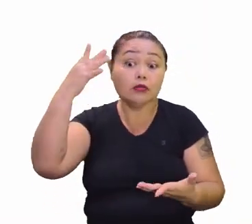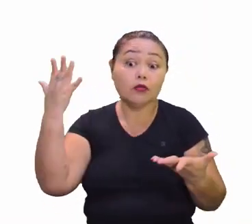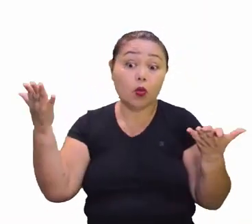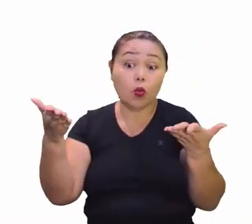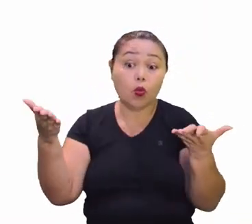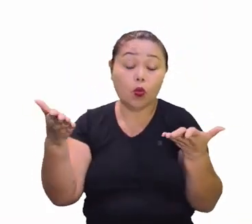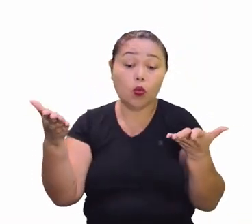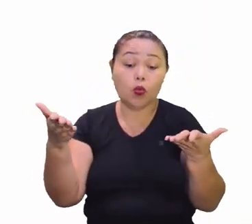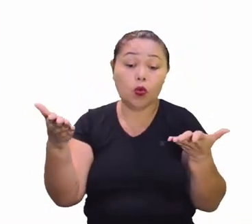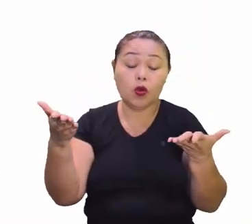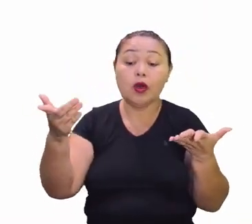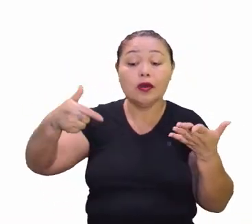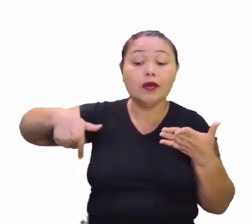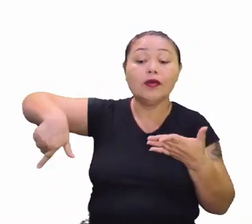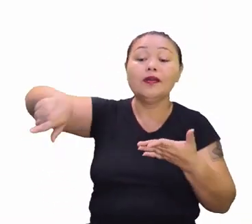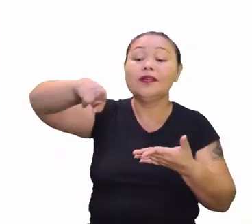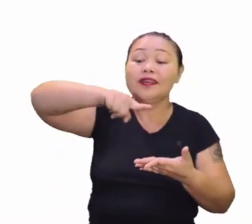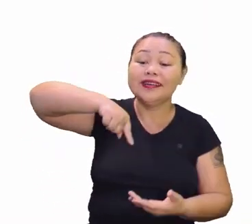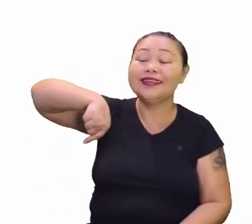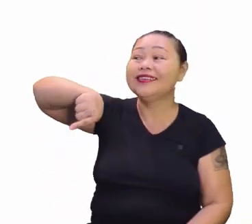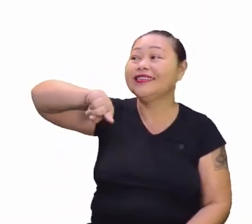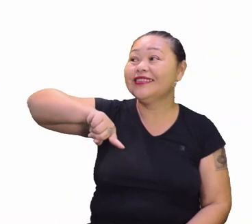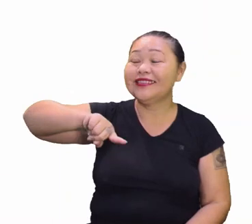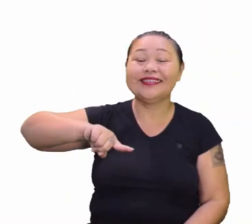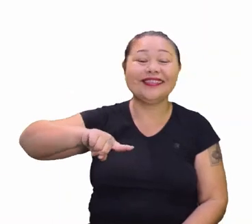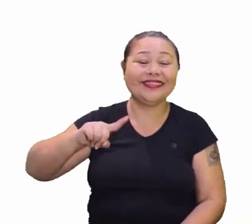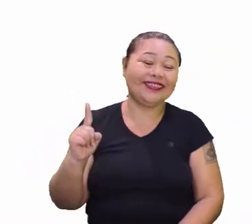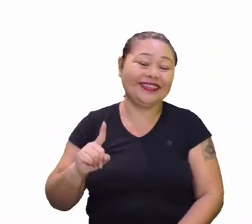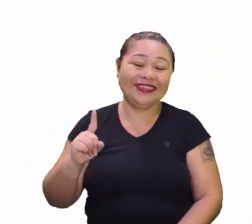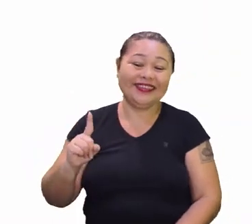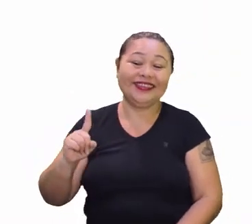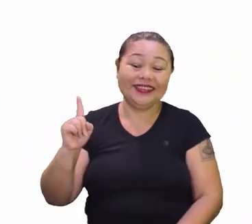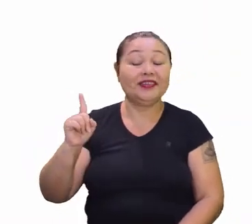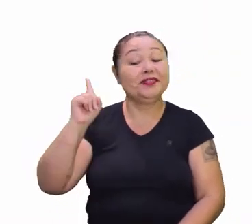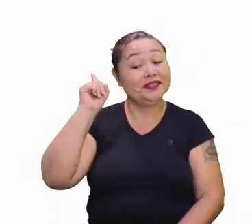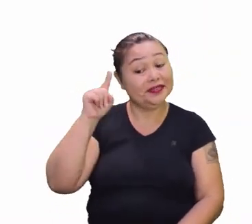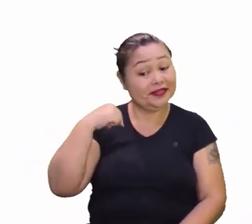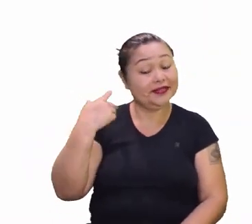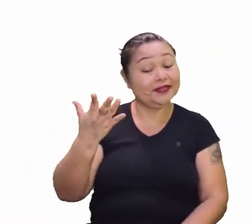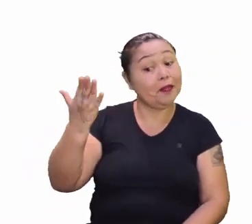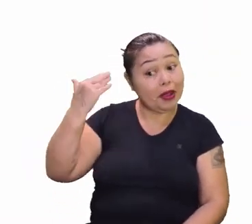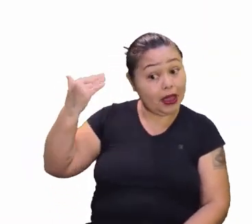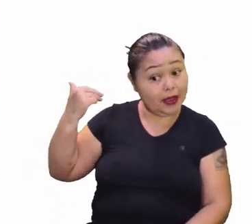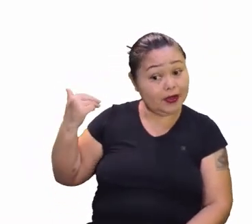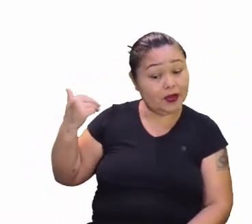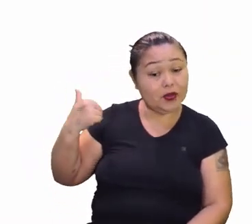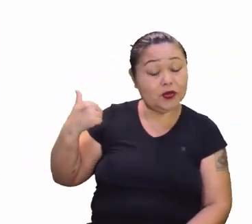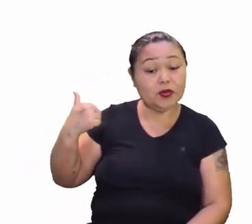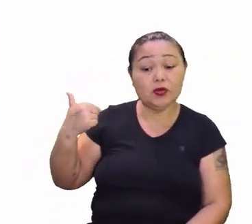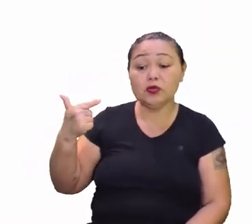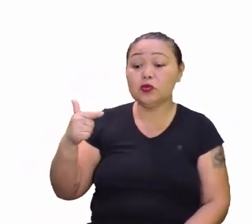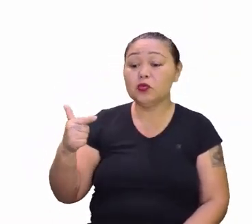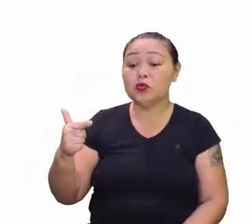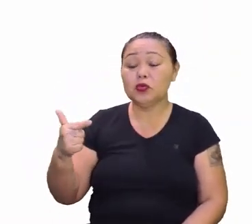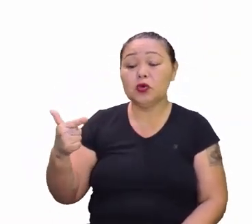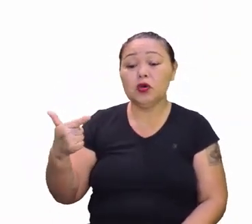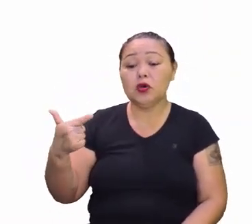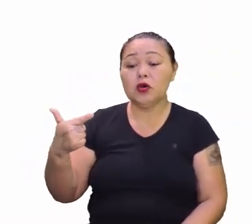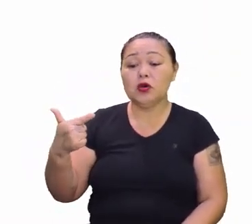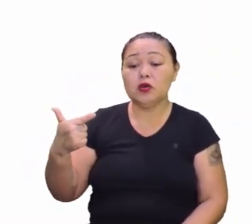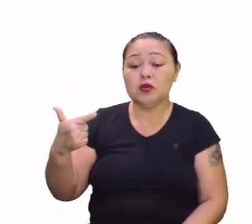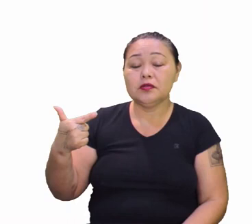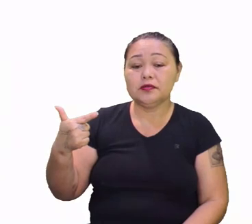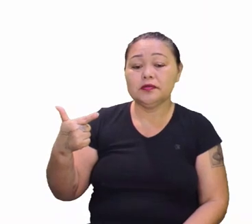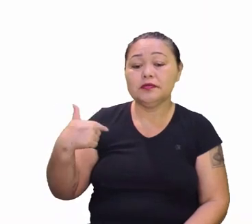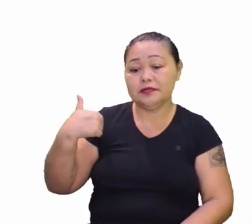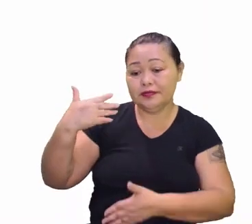atualmente. Esse pessoal estava enrolado, né? Com certeza. Então, para a época, não se tinha. Estamos